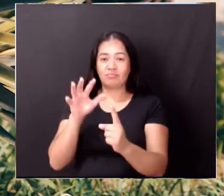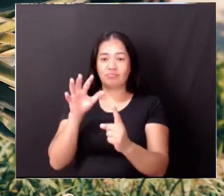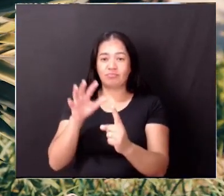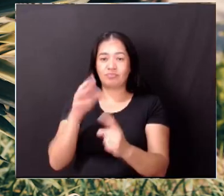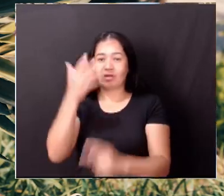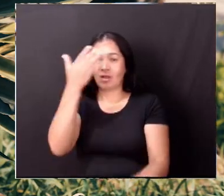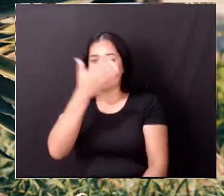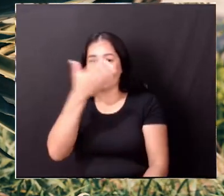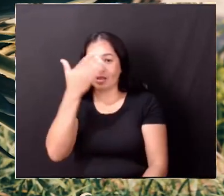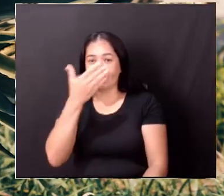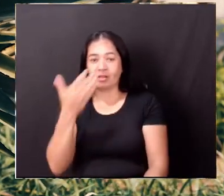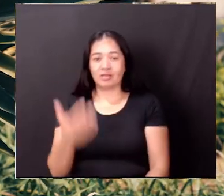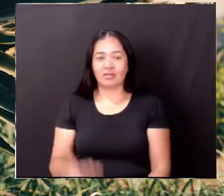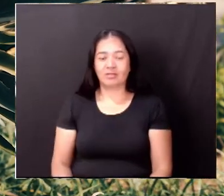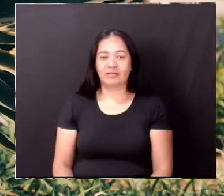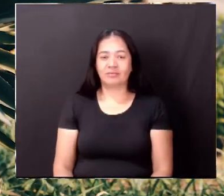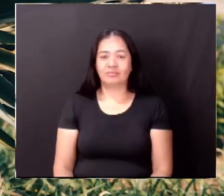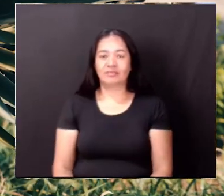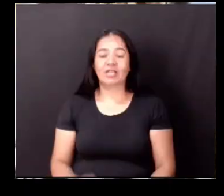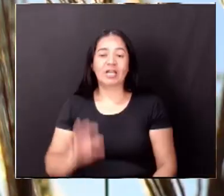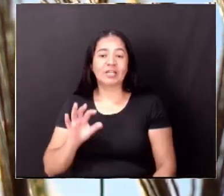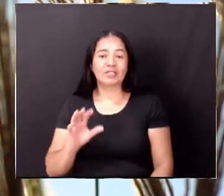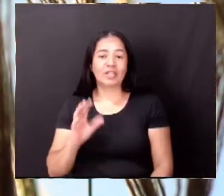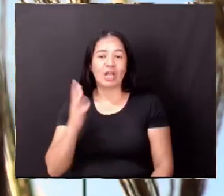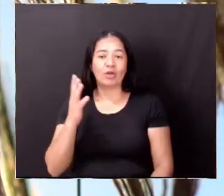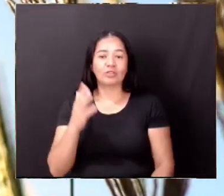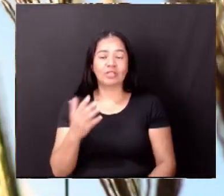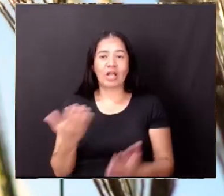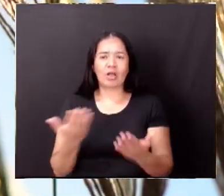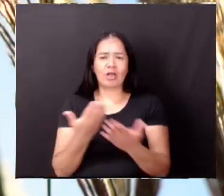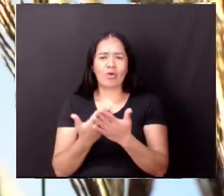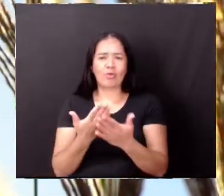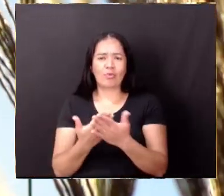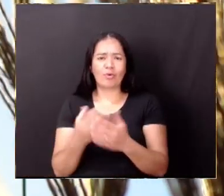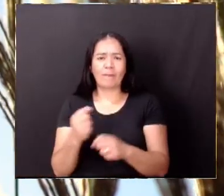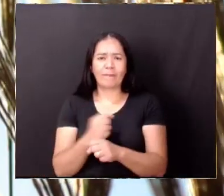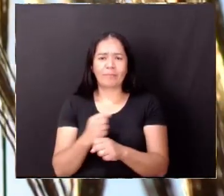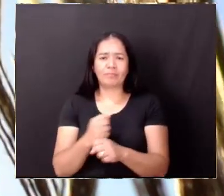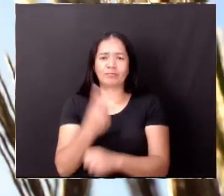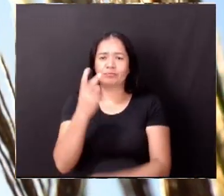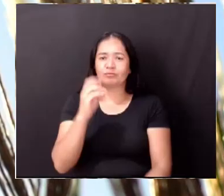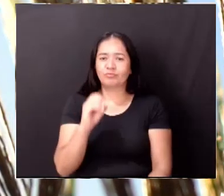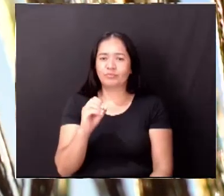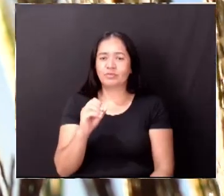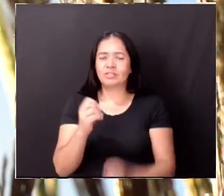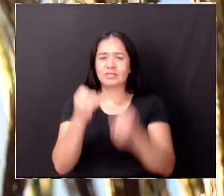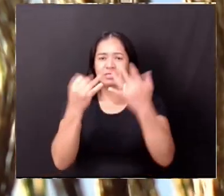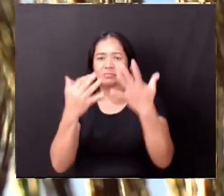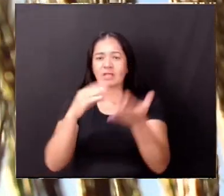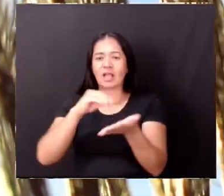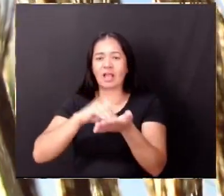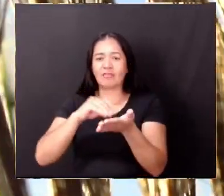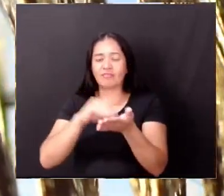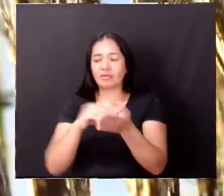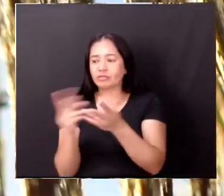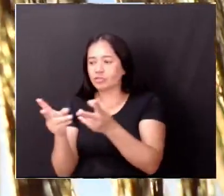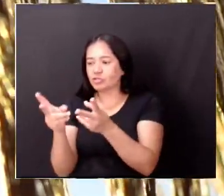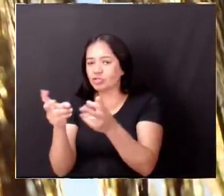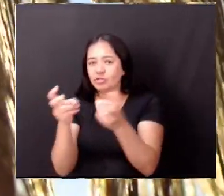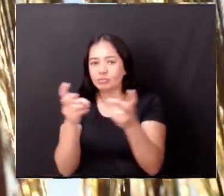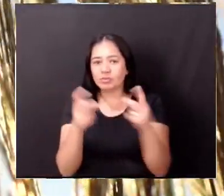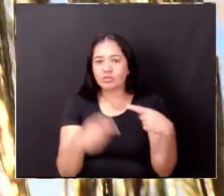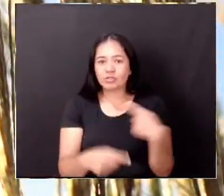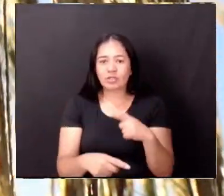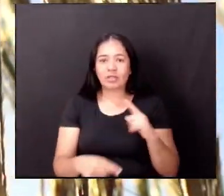sob influência da cegueira botânica. Esse fenômeno, estudado há pouco mais de 2 décadas, define a falta